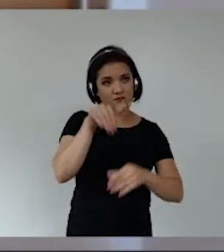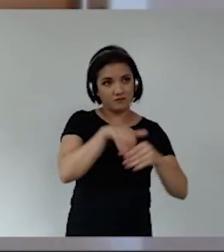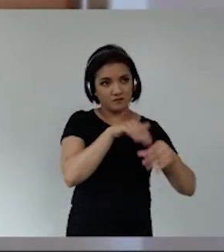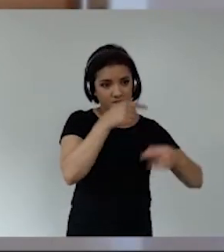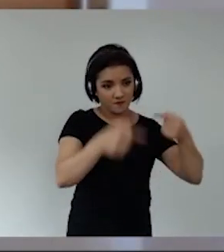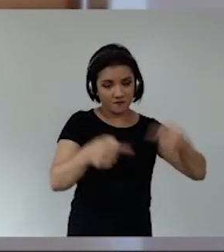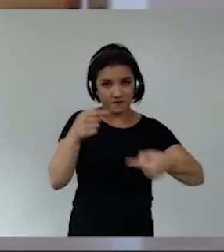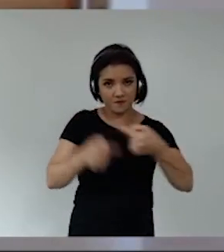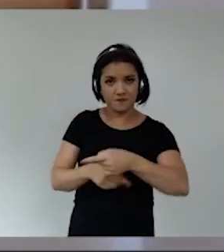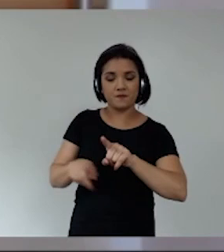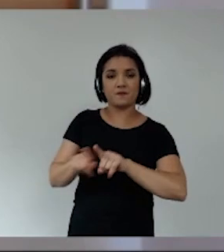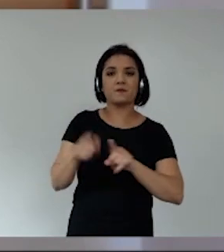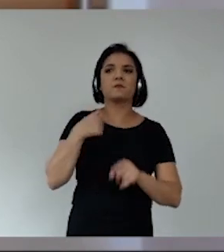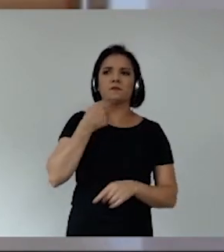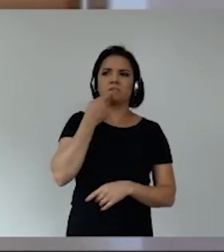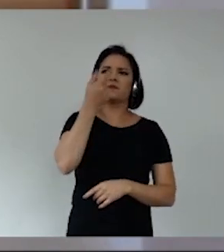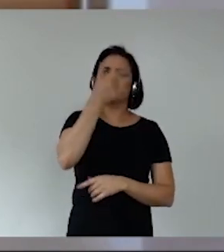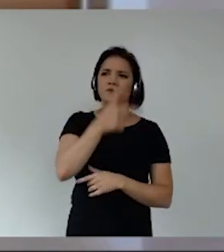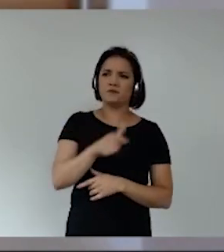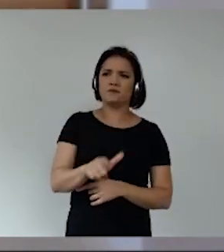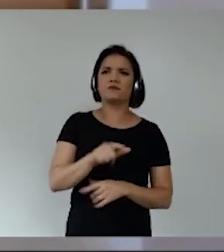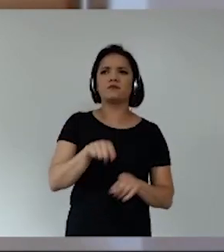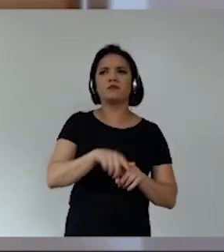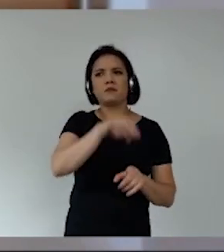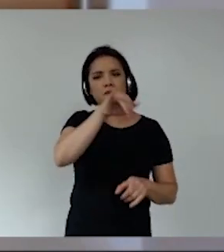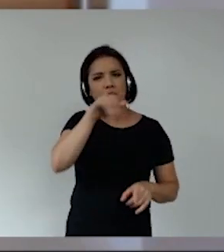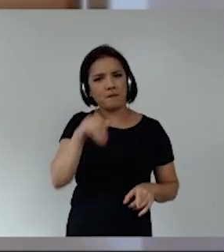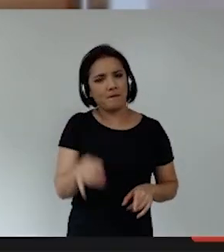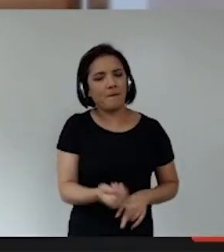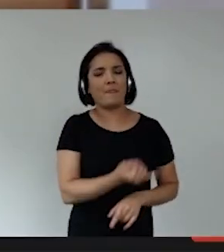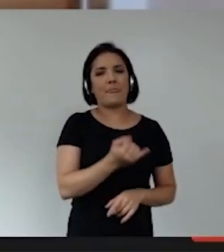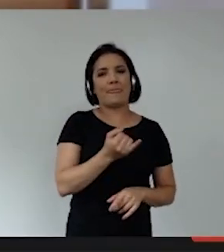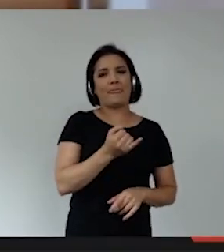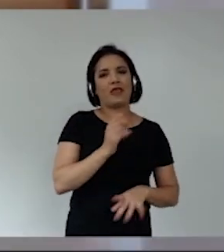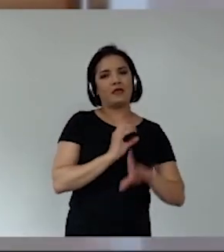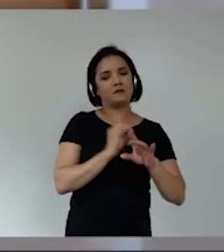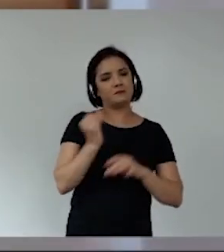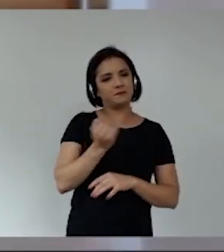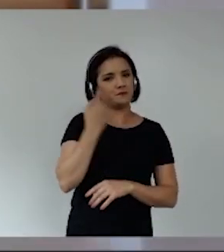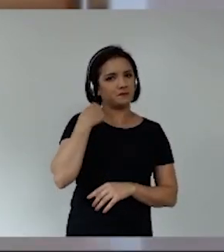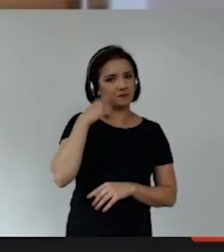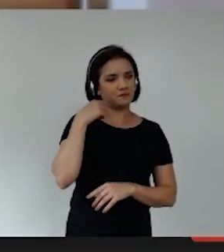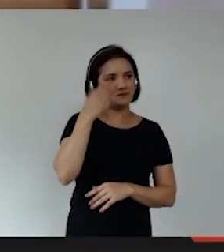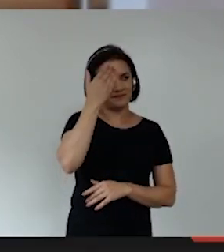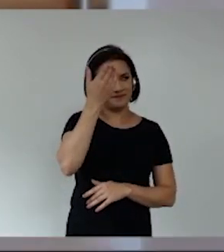grande iniciativa e, repito, essa grande oportunidade para a advocacia. Mais uma vez, muito obrigado.